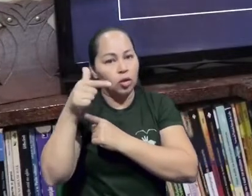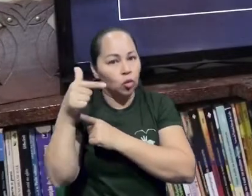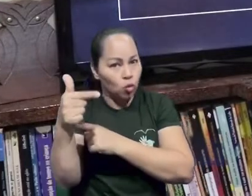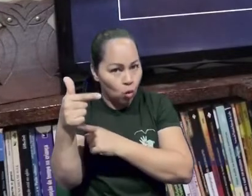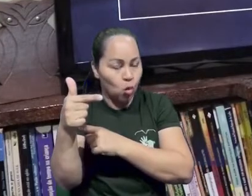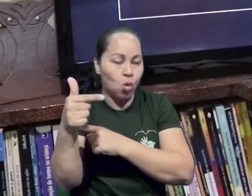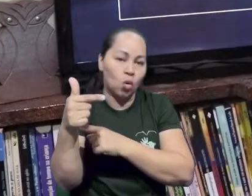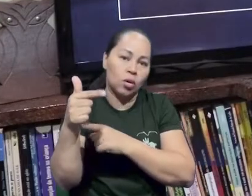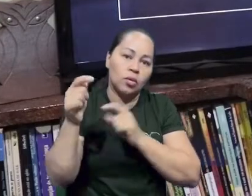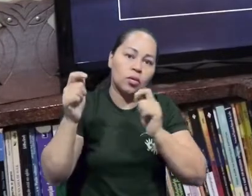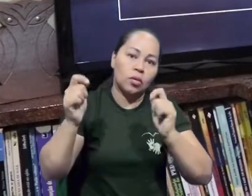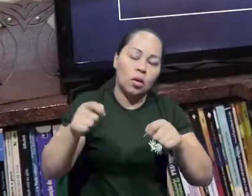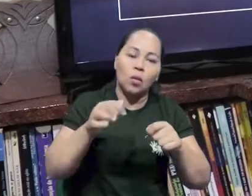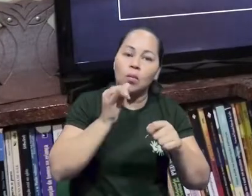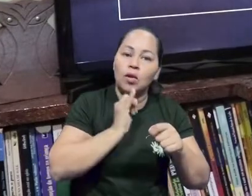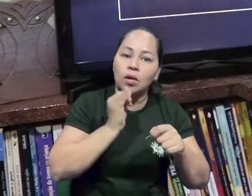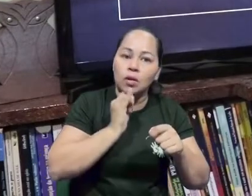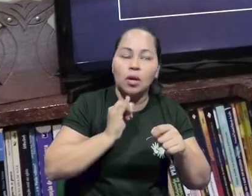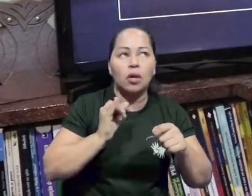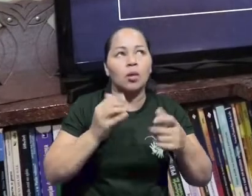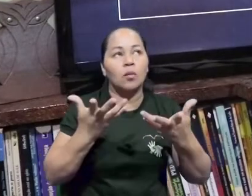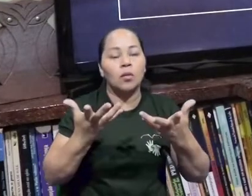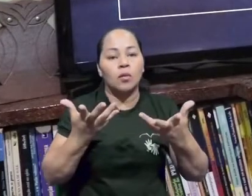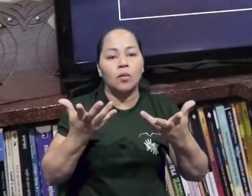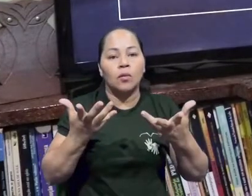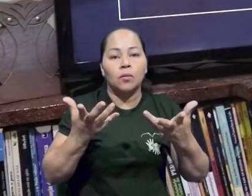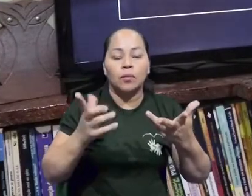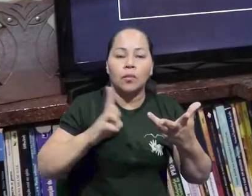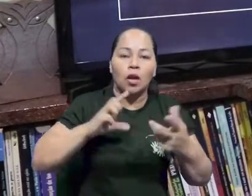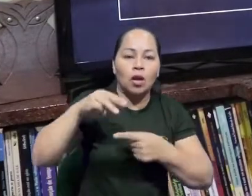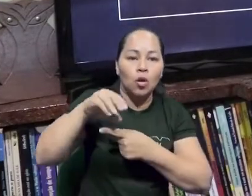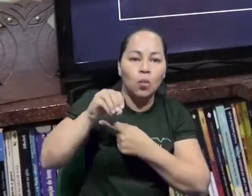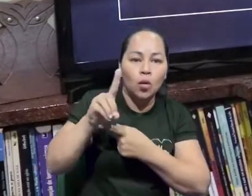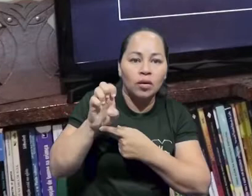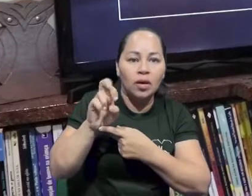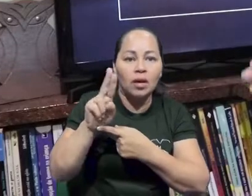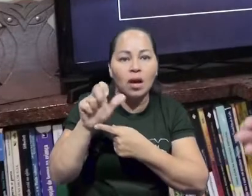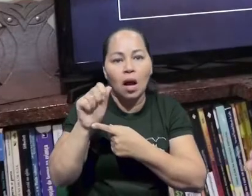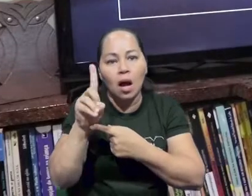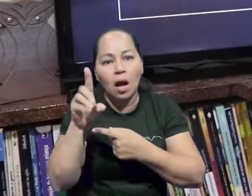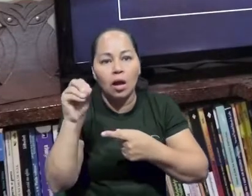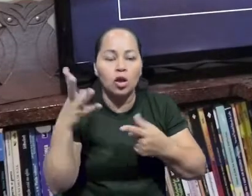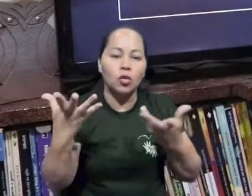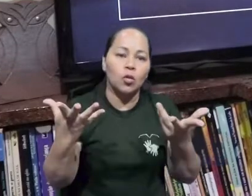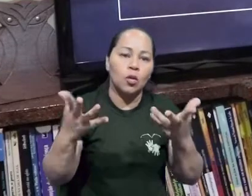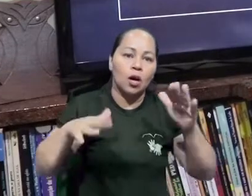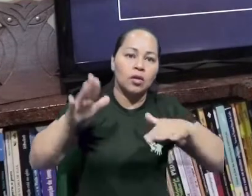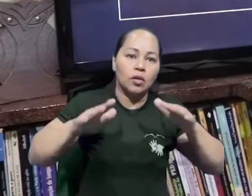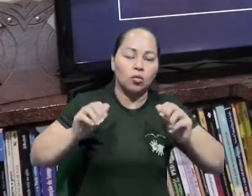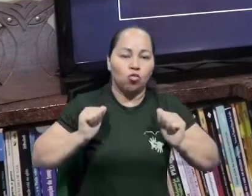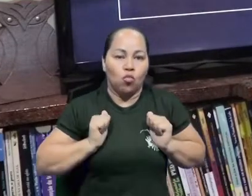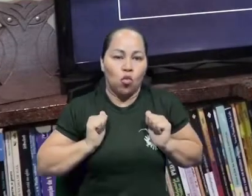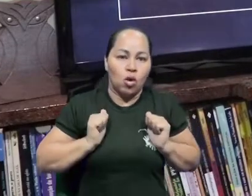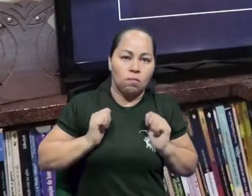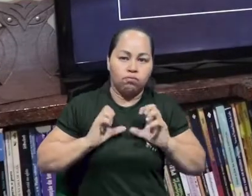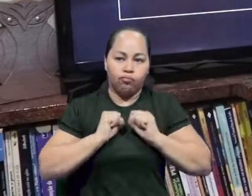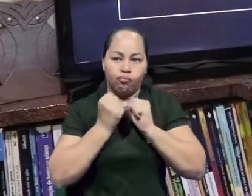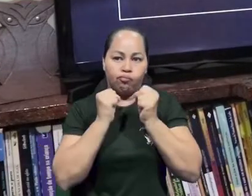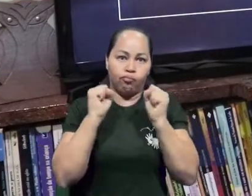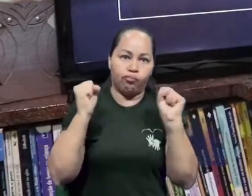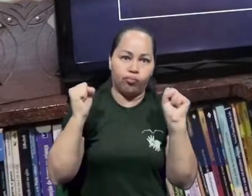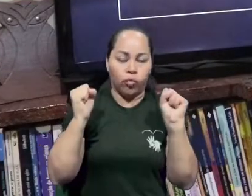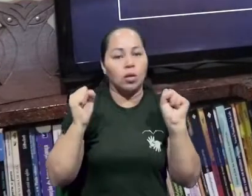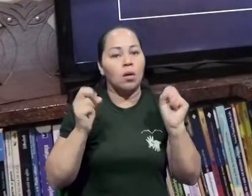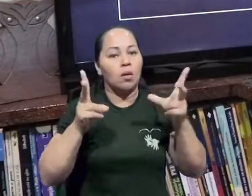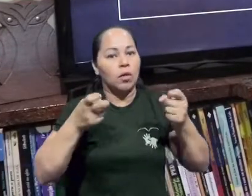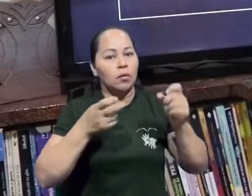CID-10F72. Aqui pode ter moderado, moderado com menção de comportamental, com isso,